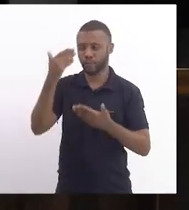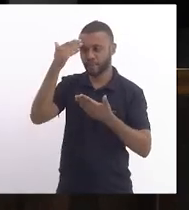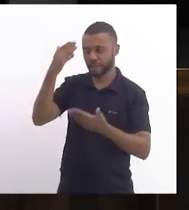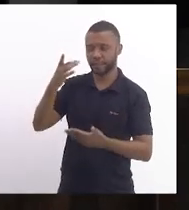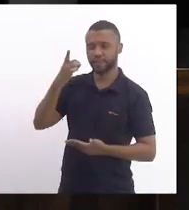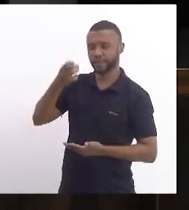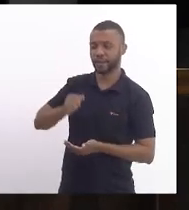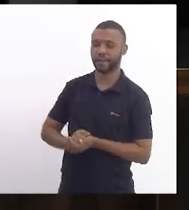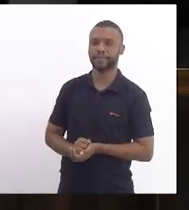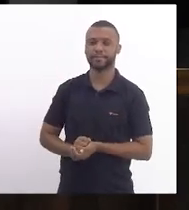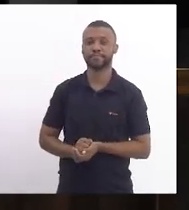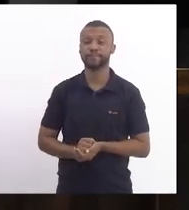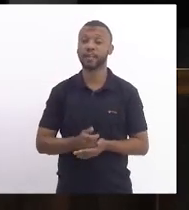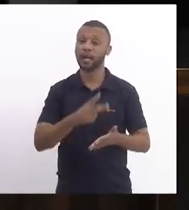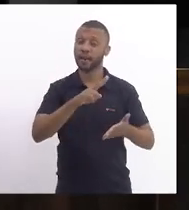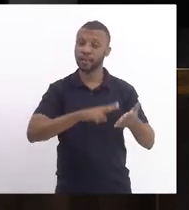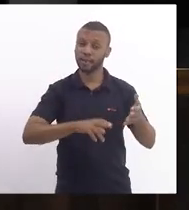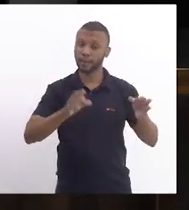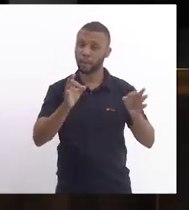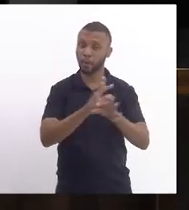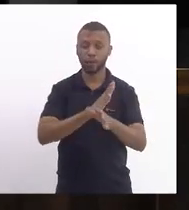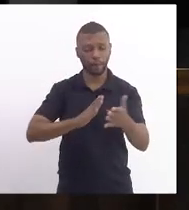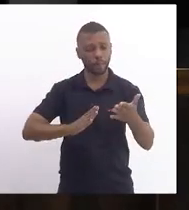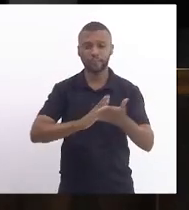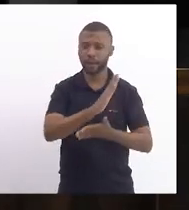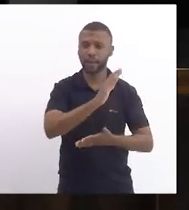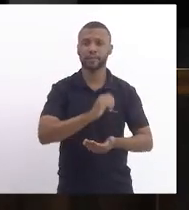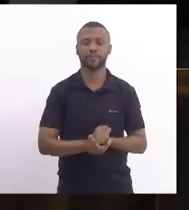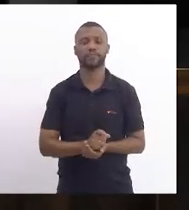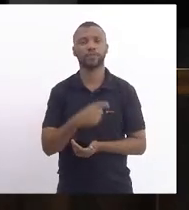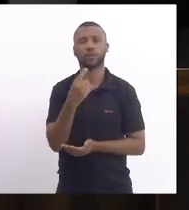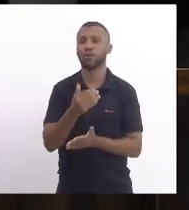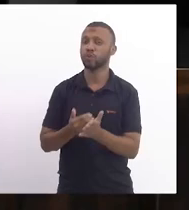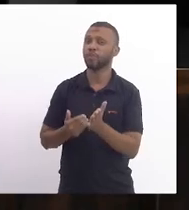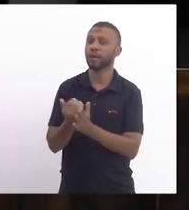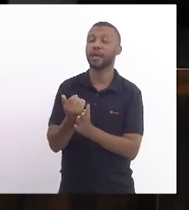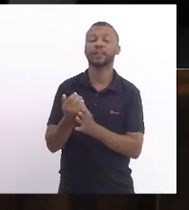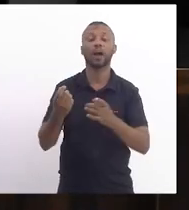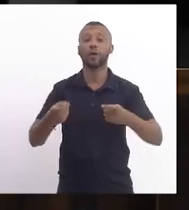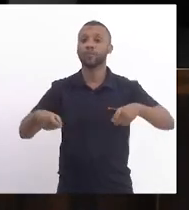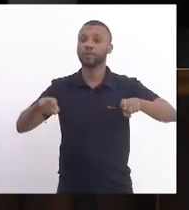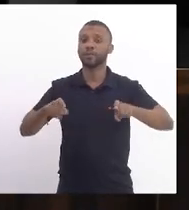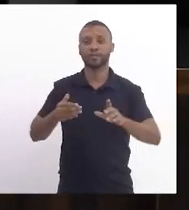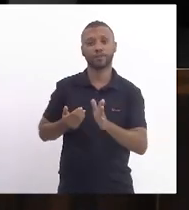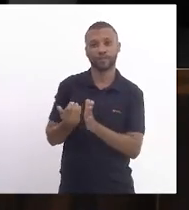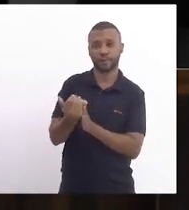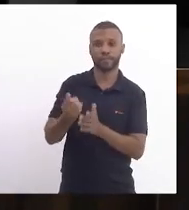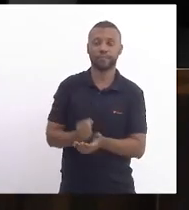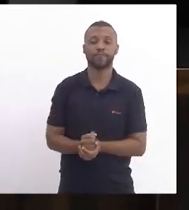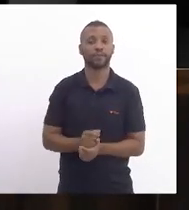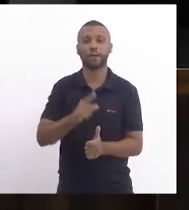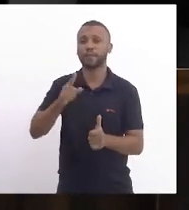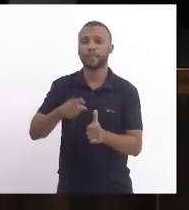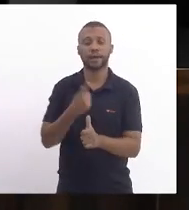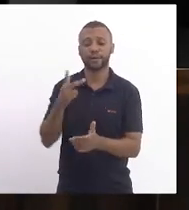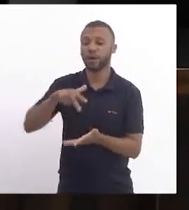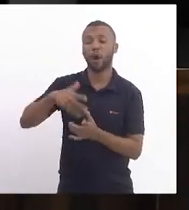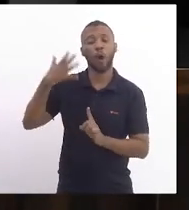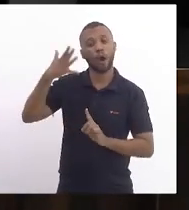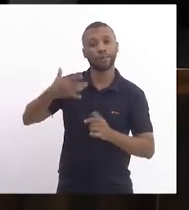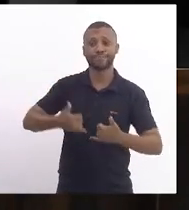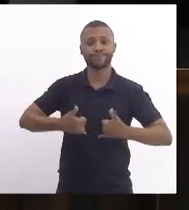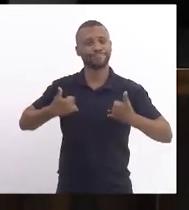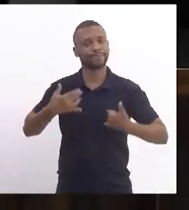aprovada a ata passa-se ao expediente Inicial primeiro amadora a